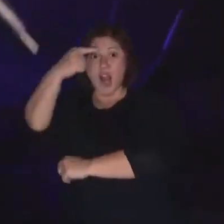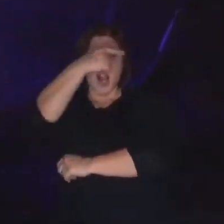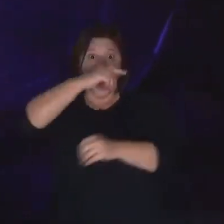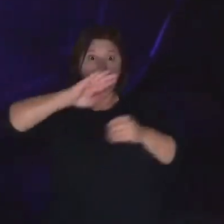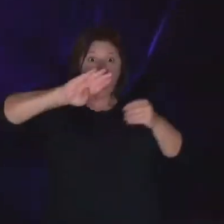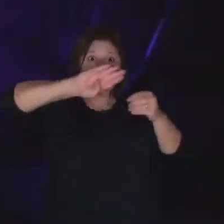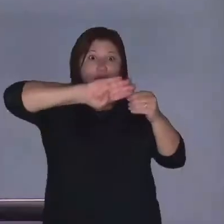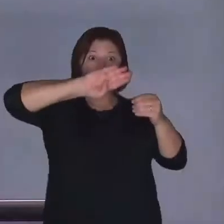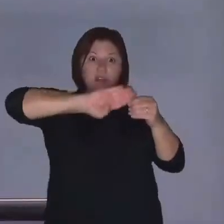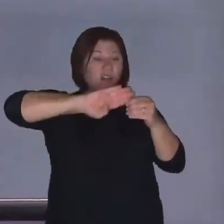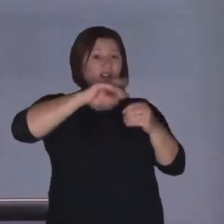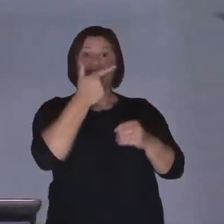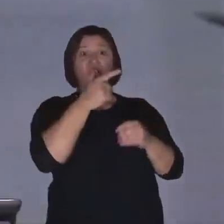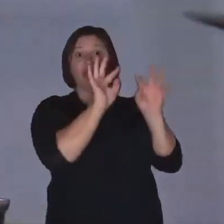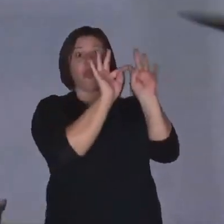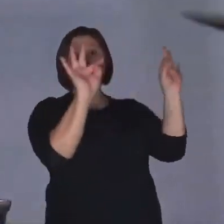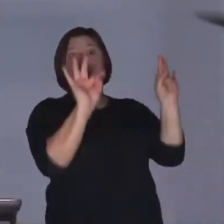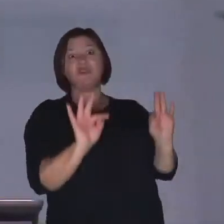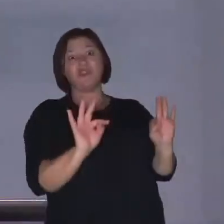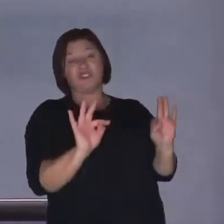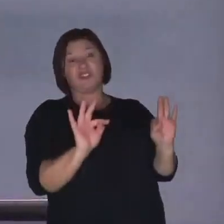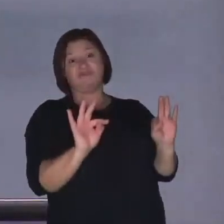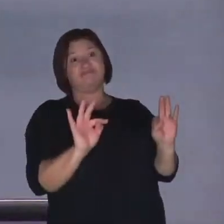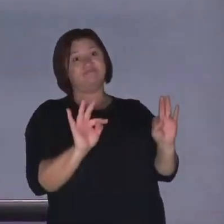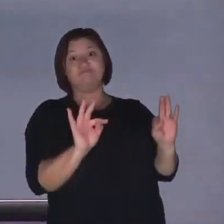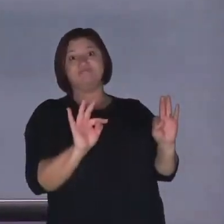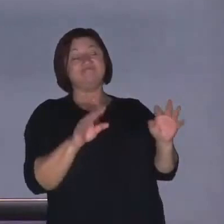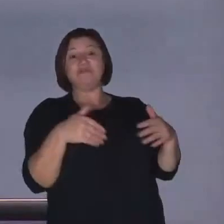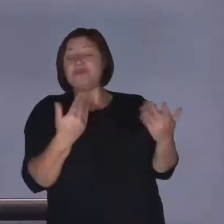tem que sair. Vocês sabiam que sinagoga,